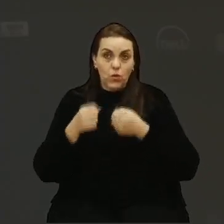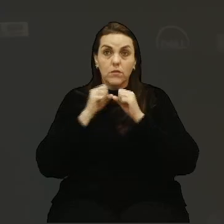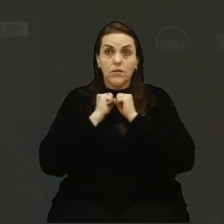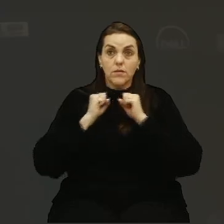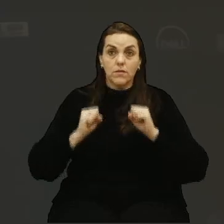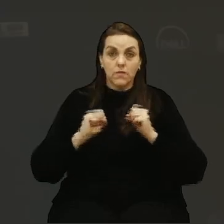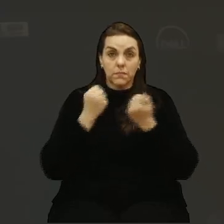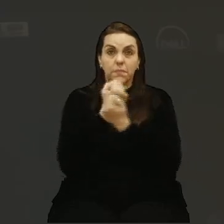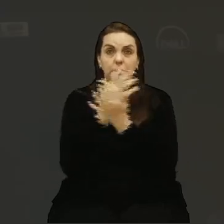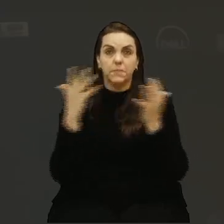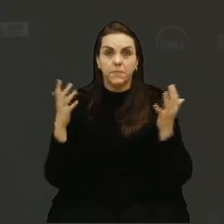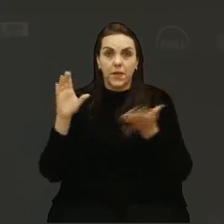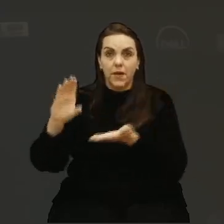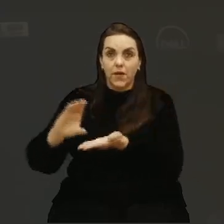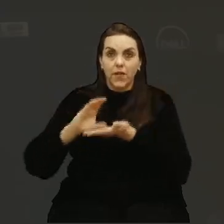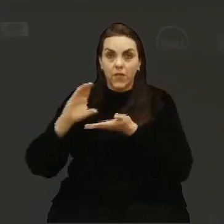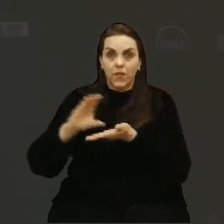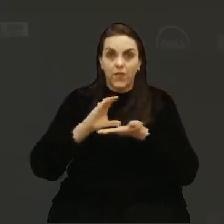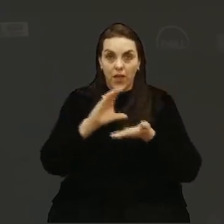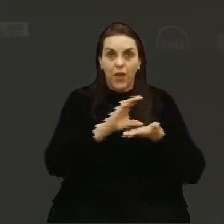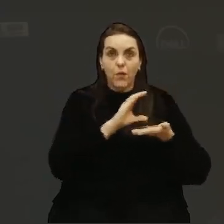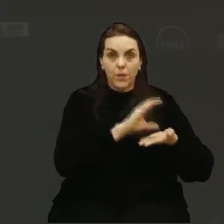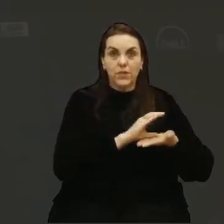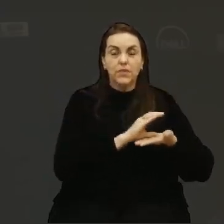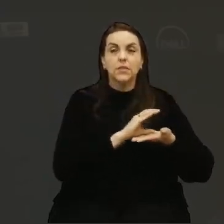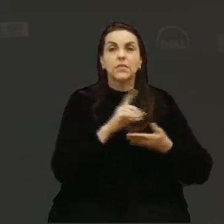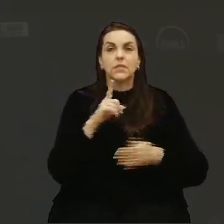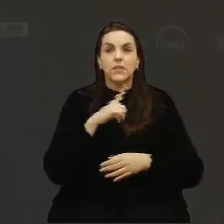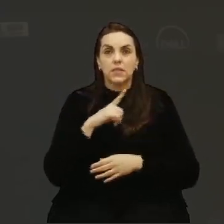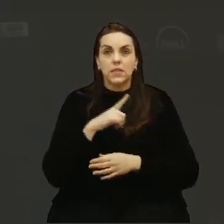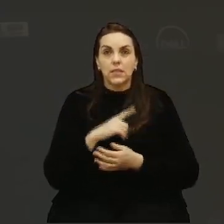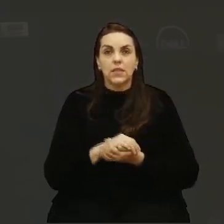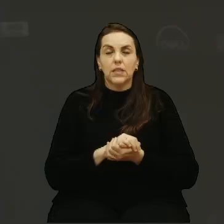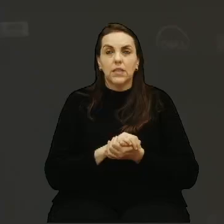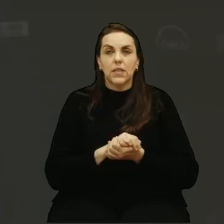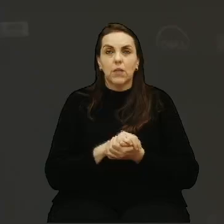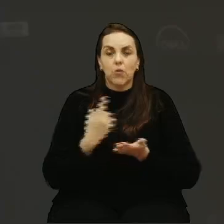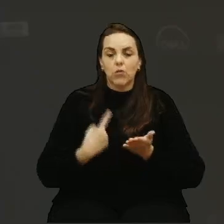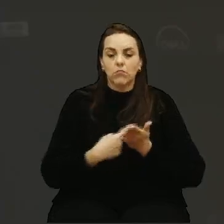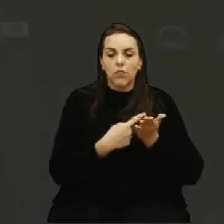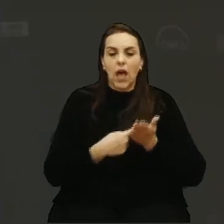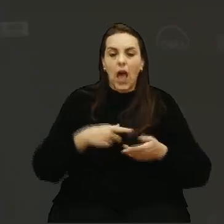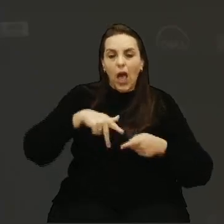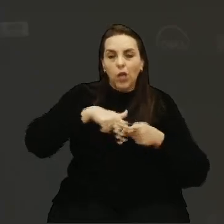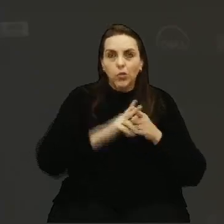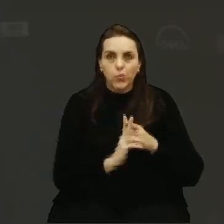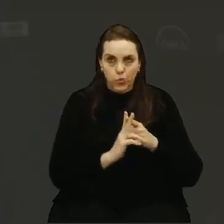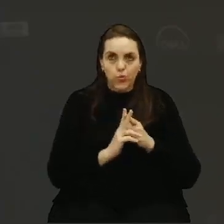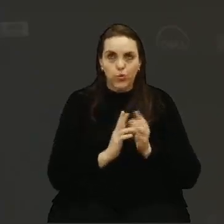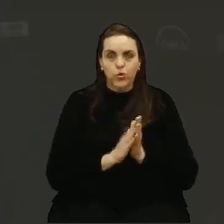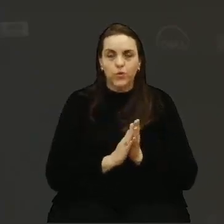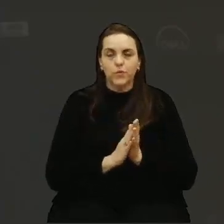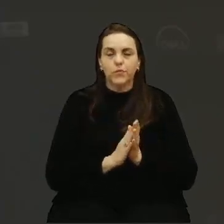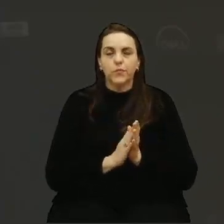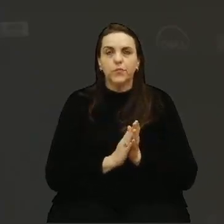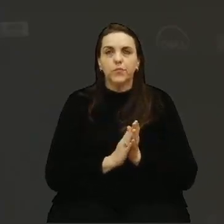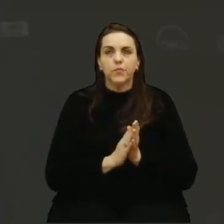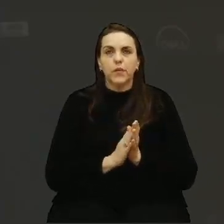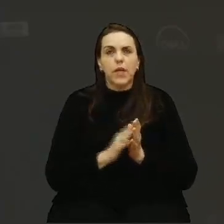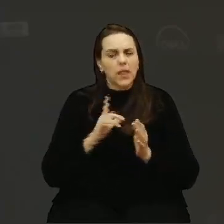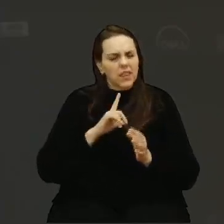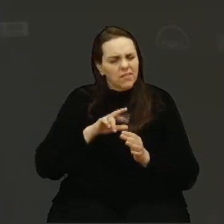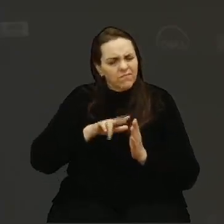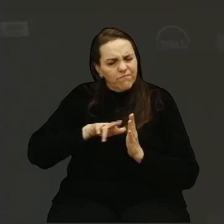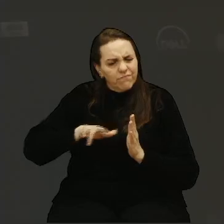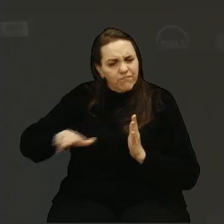verbas oriundas de termos de ajustamento de conduta, né? E nós fizemos diversos